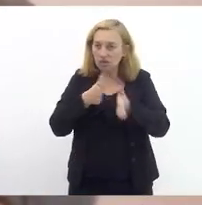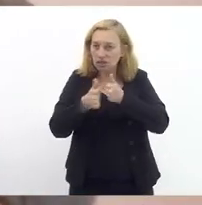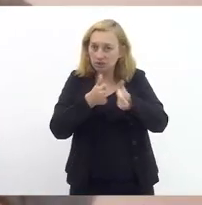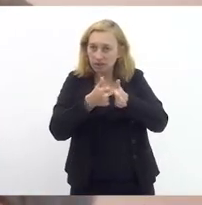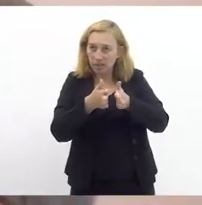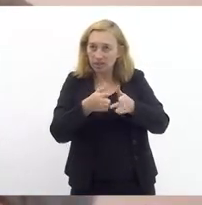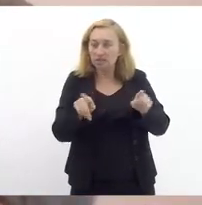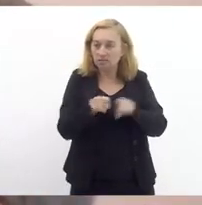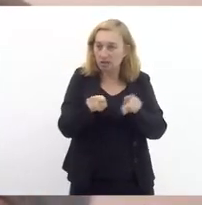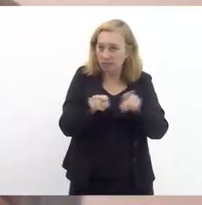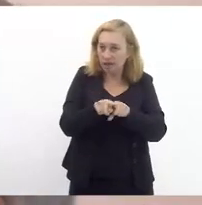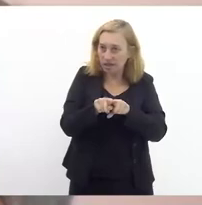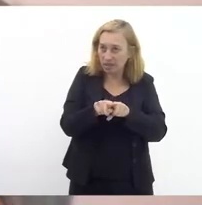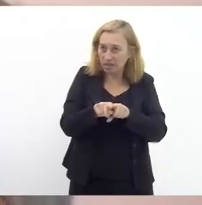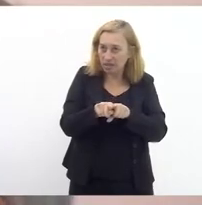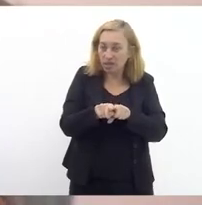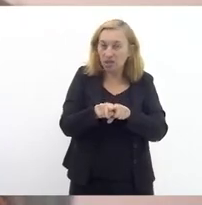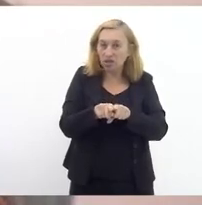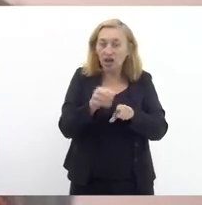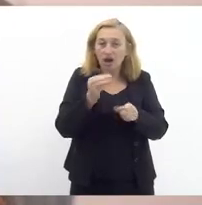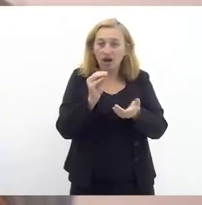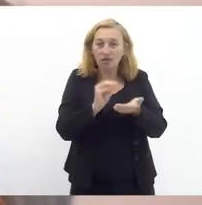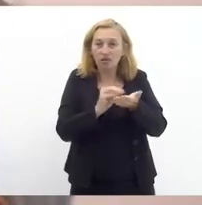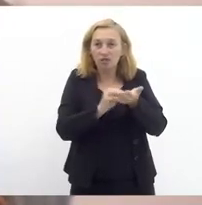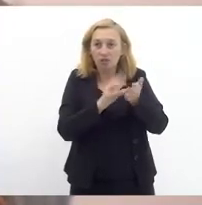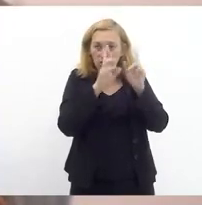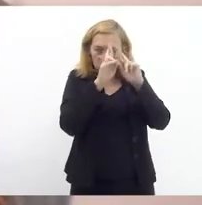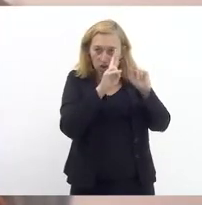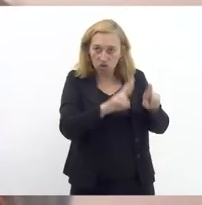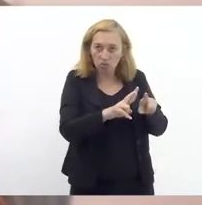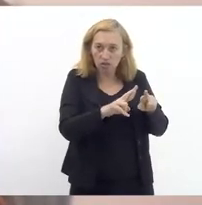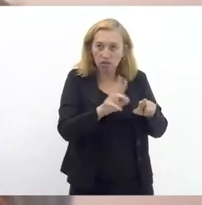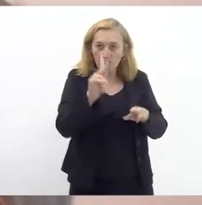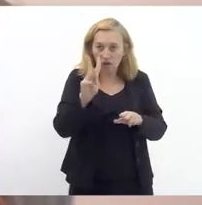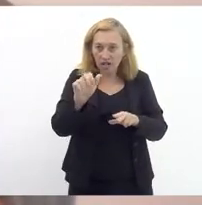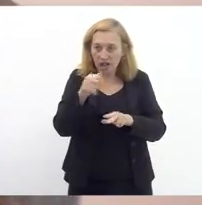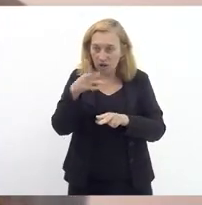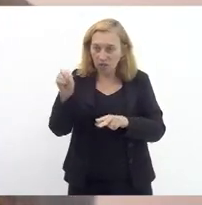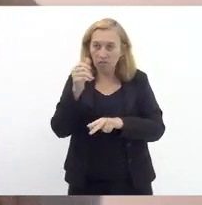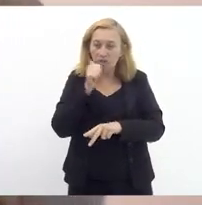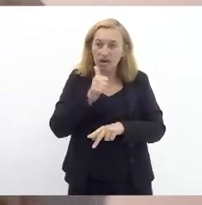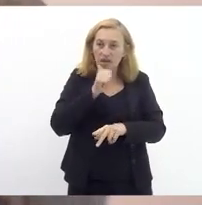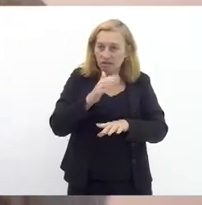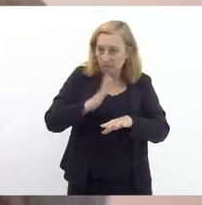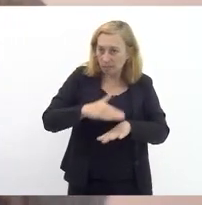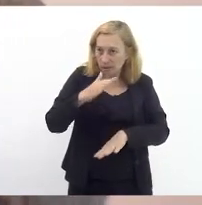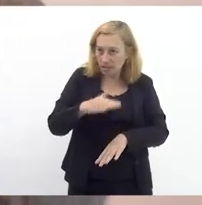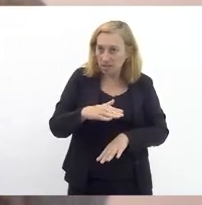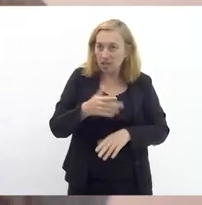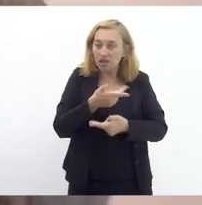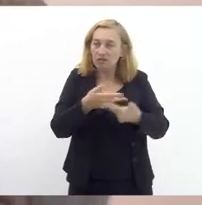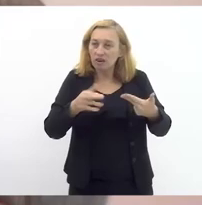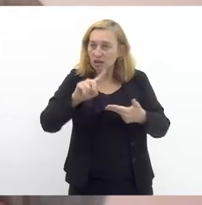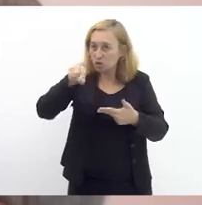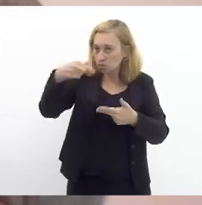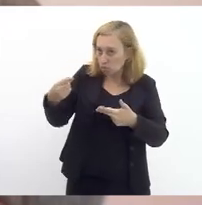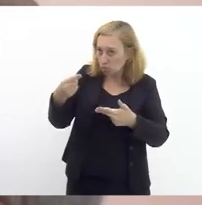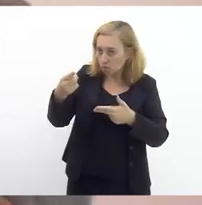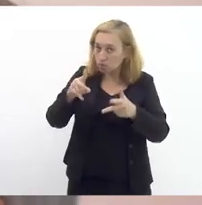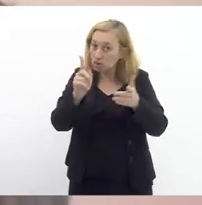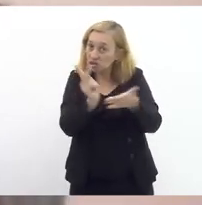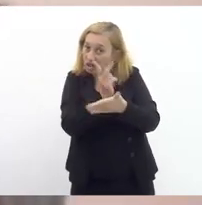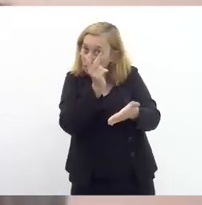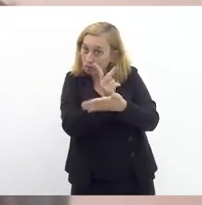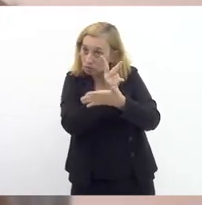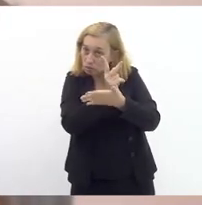acessibilidade e também ao desrespeito a esses vagões. E, no demais, inúmeras outras